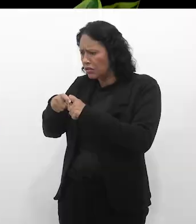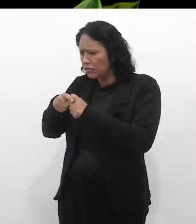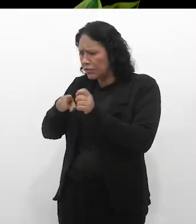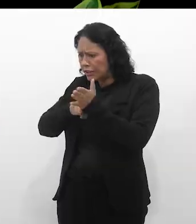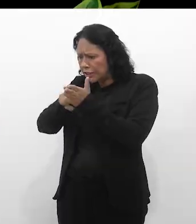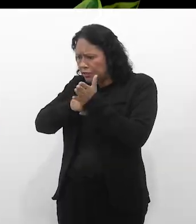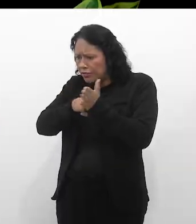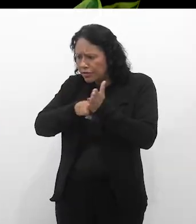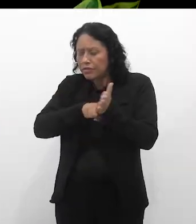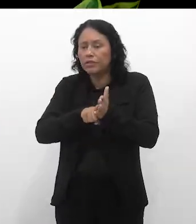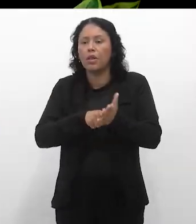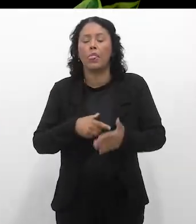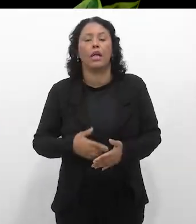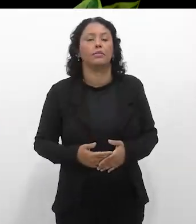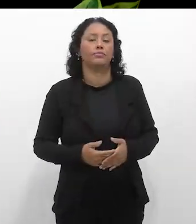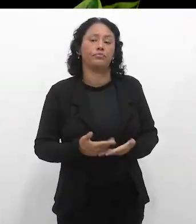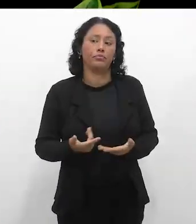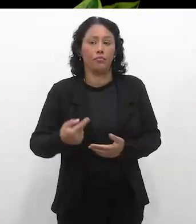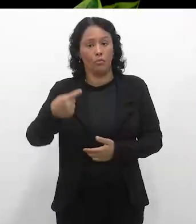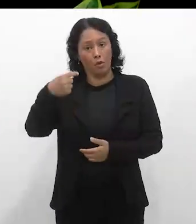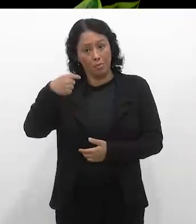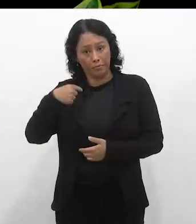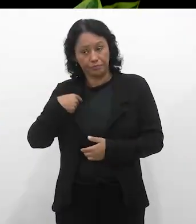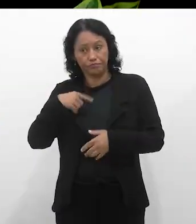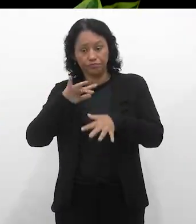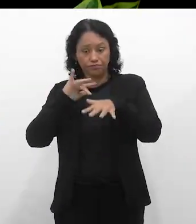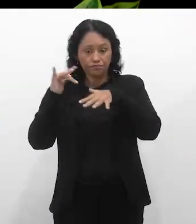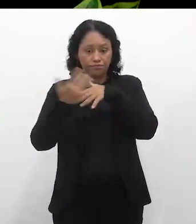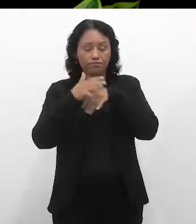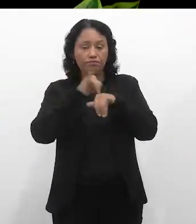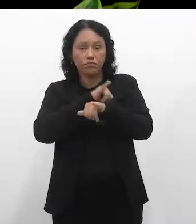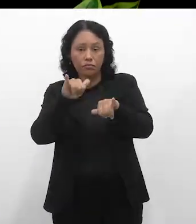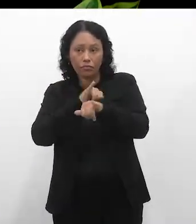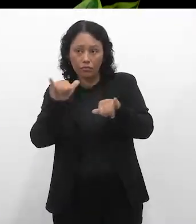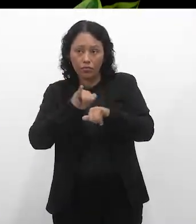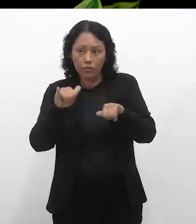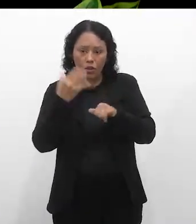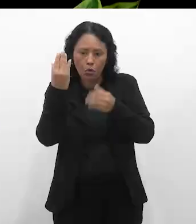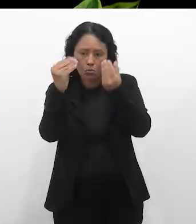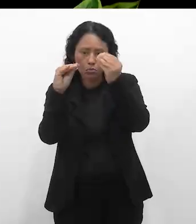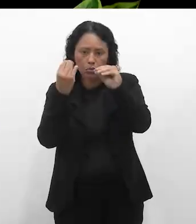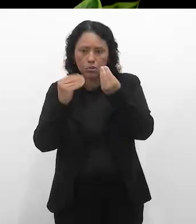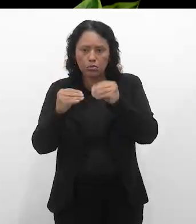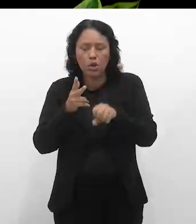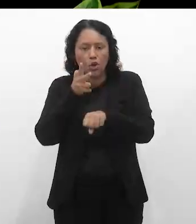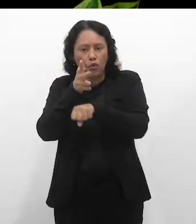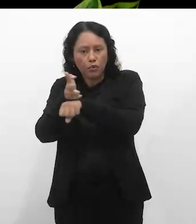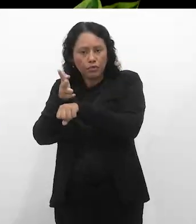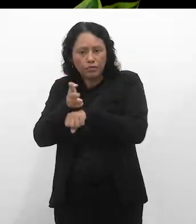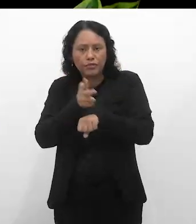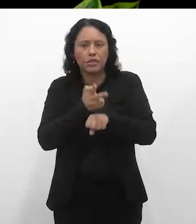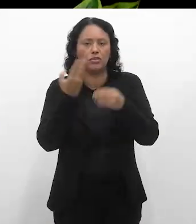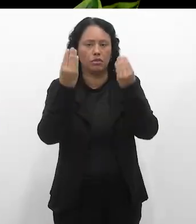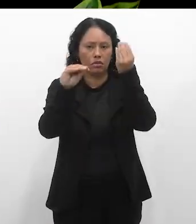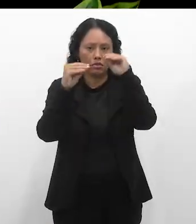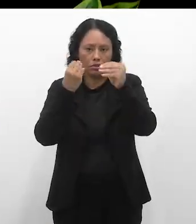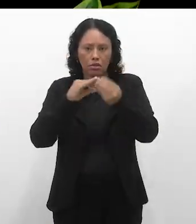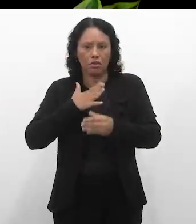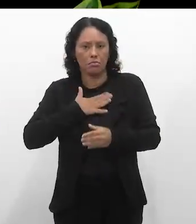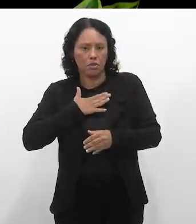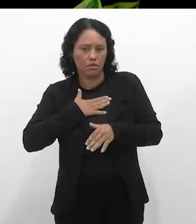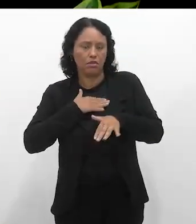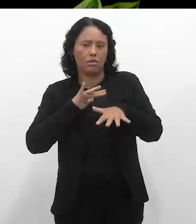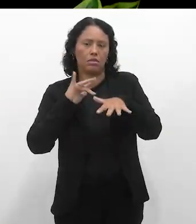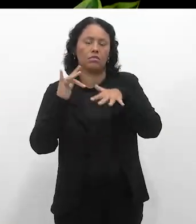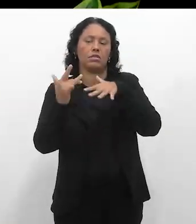Com certeza. Inclusive nos meus posts, né, as mensagens que eu coloco, os pequenos vídeos que eu faço,